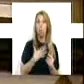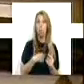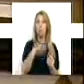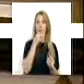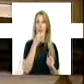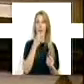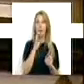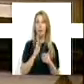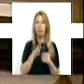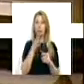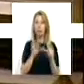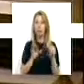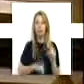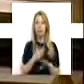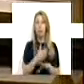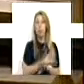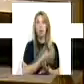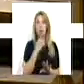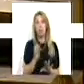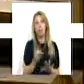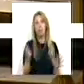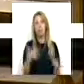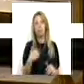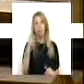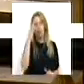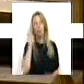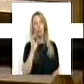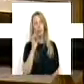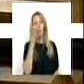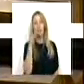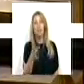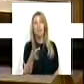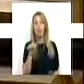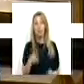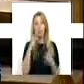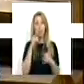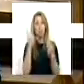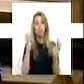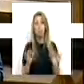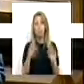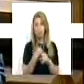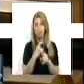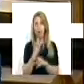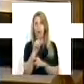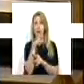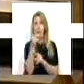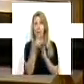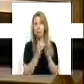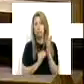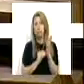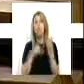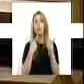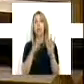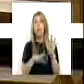na intervenção anterior e que não referi, que eu acho que é importante referir, para que fique aqui afirmado, até em ata da Assembleia da